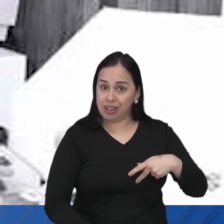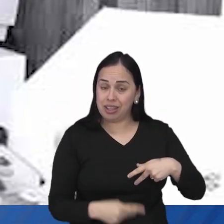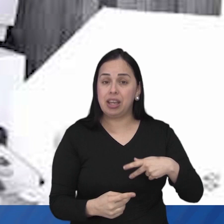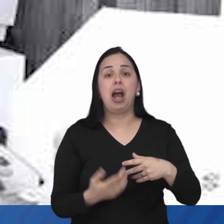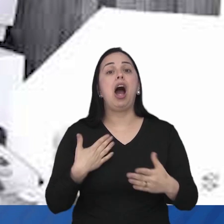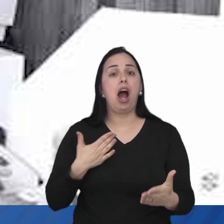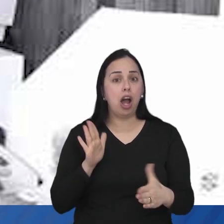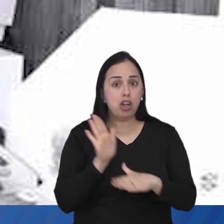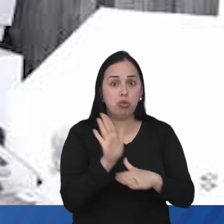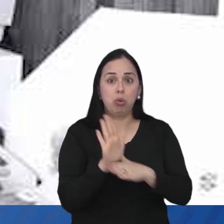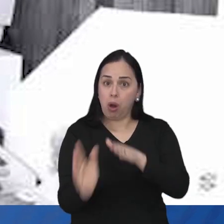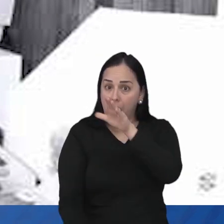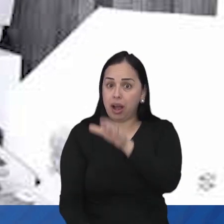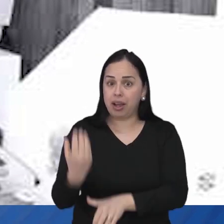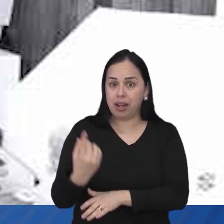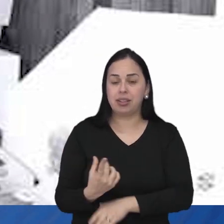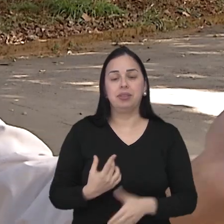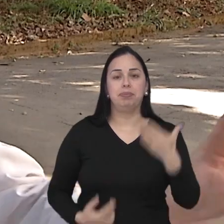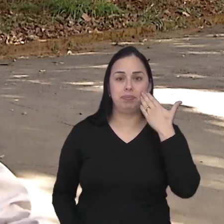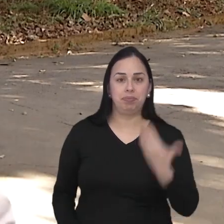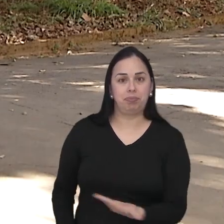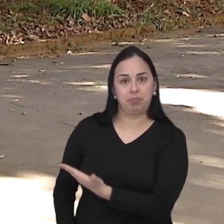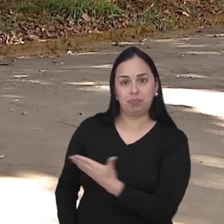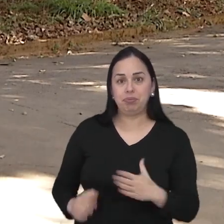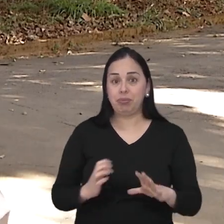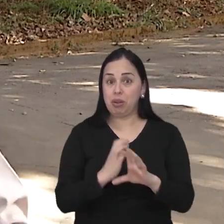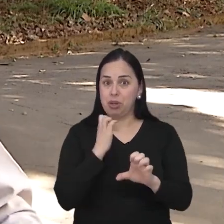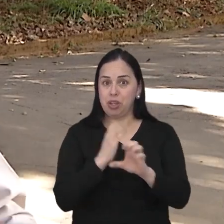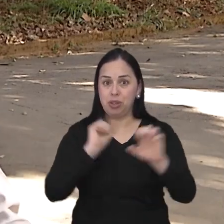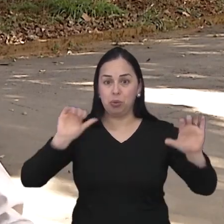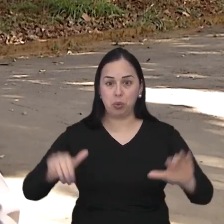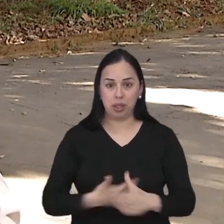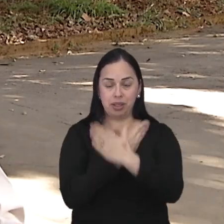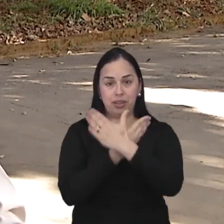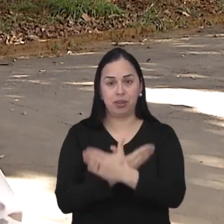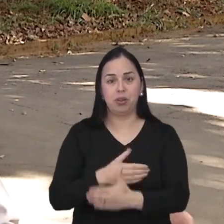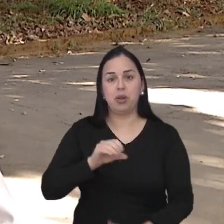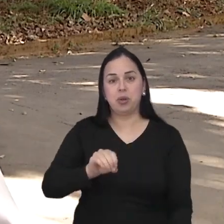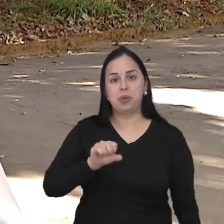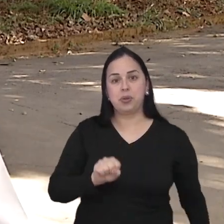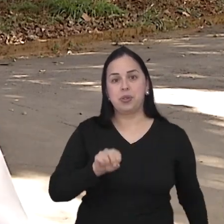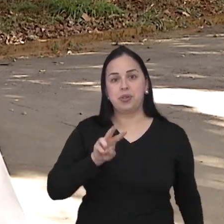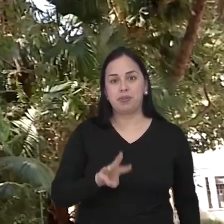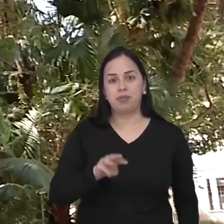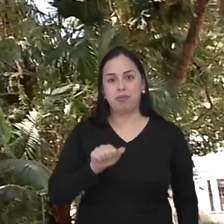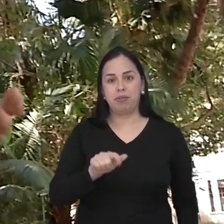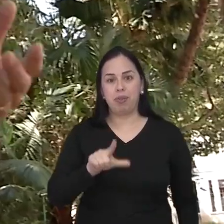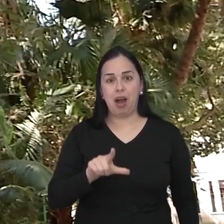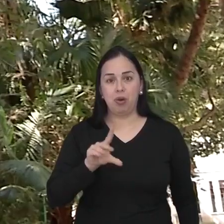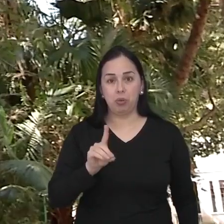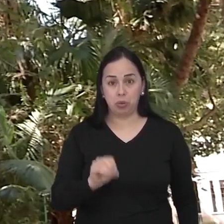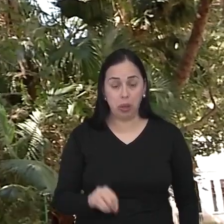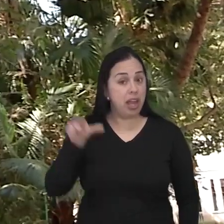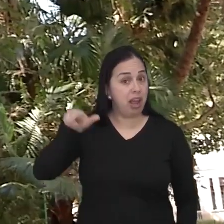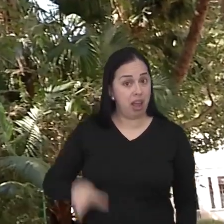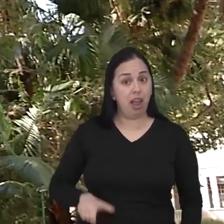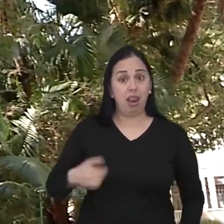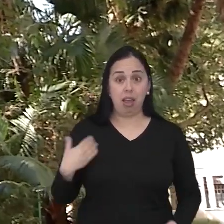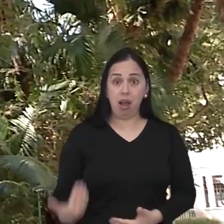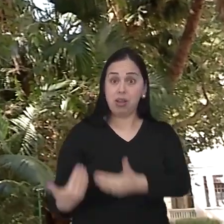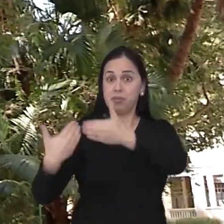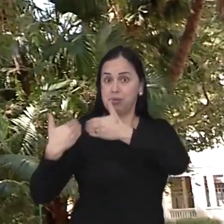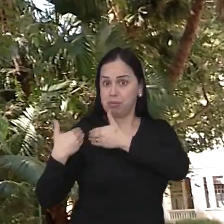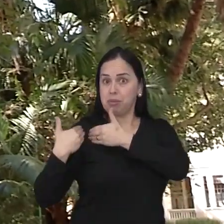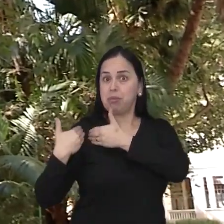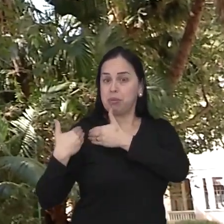urna eletrônica lá no início dos anos 90. Entre eles, o engenheiro do ITA, Oswaldo Imamura. Ele foi um dos responsáveis